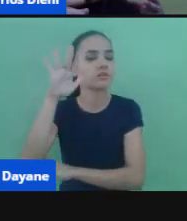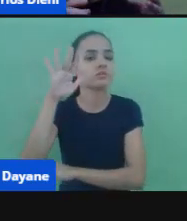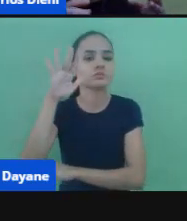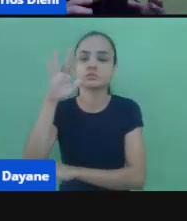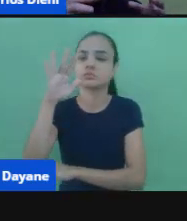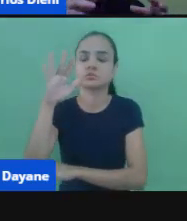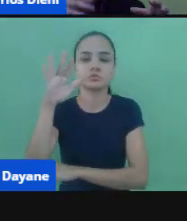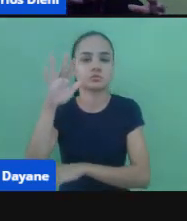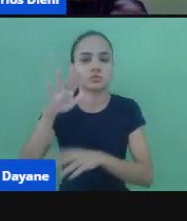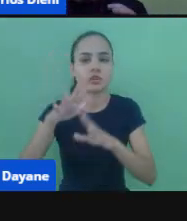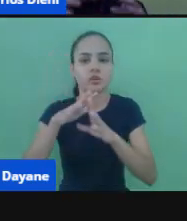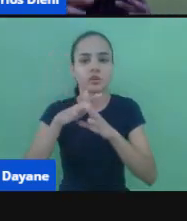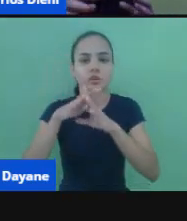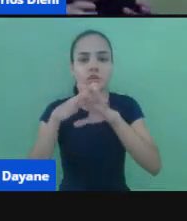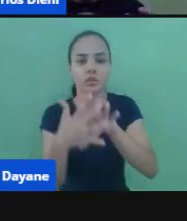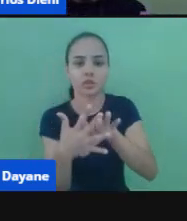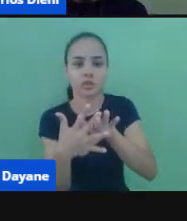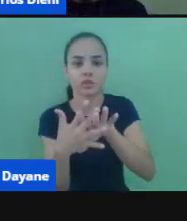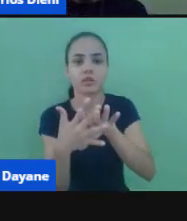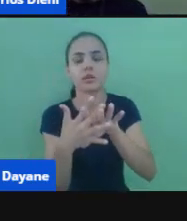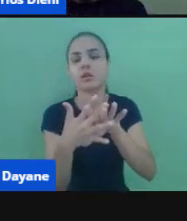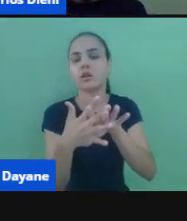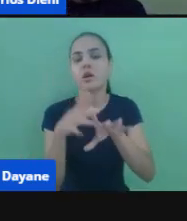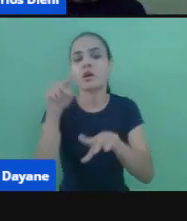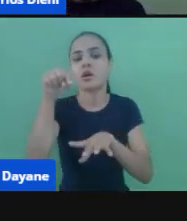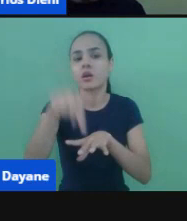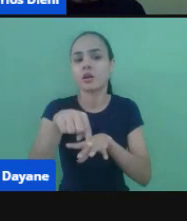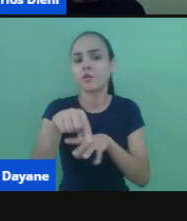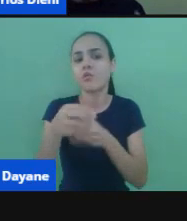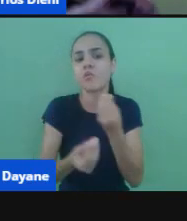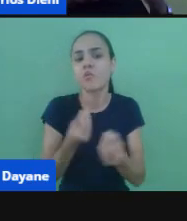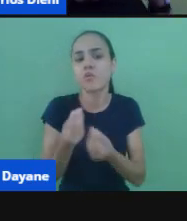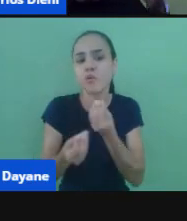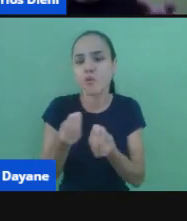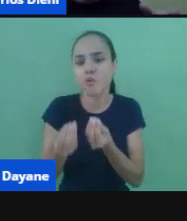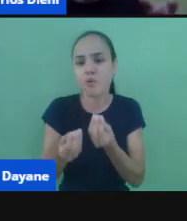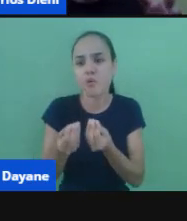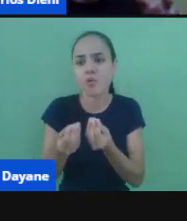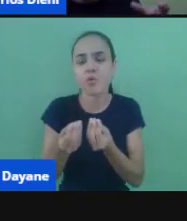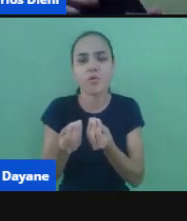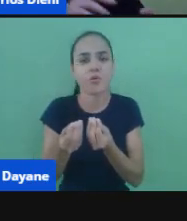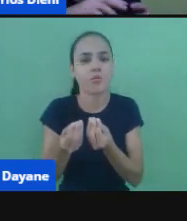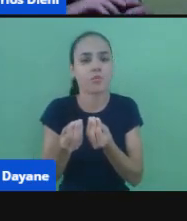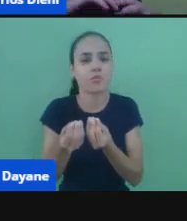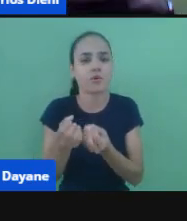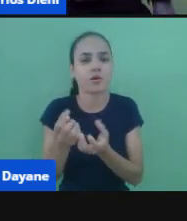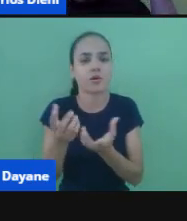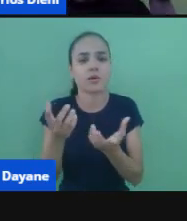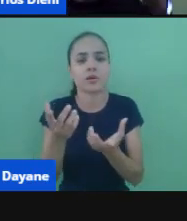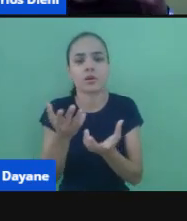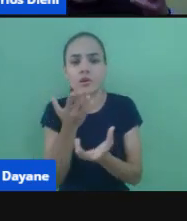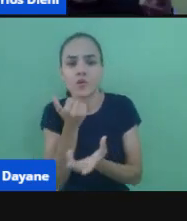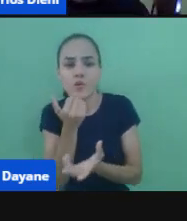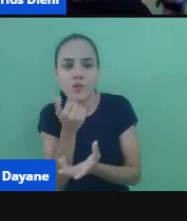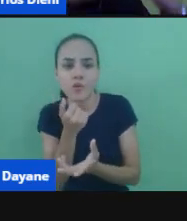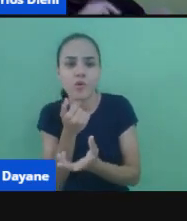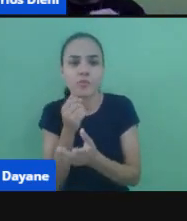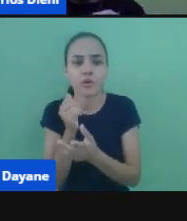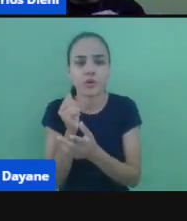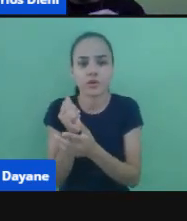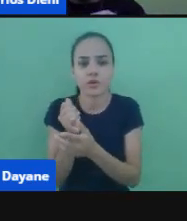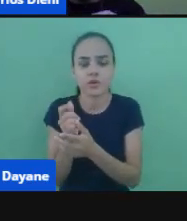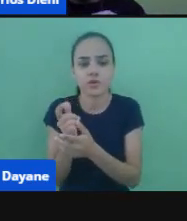ela caçava, como que ela andava ali dentro. Então a gente propôs uma ficção, uma visão ficcional